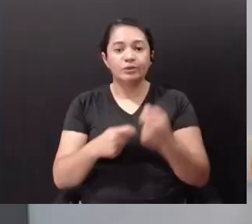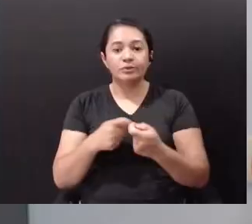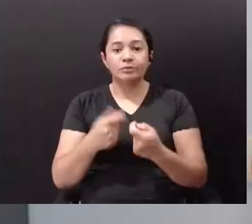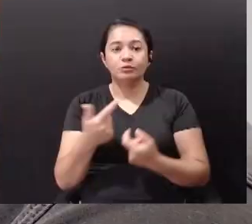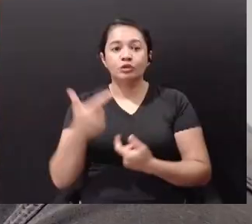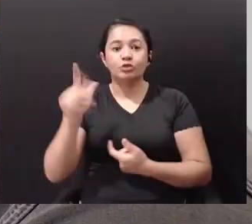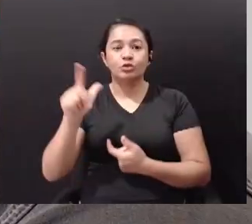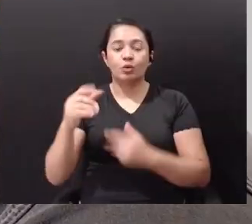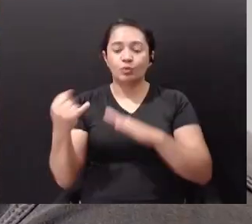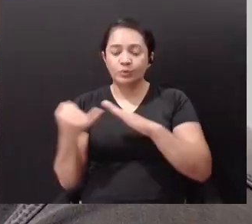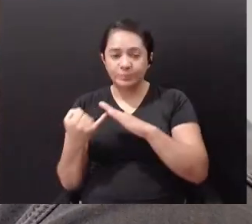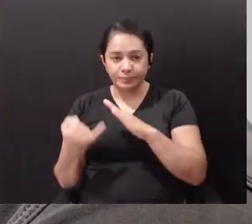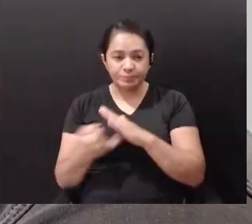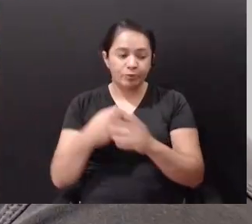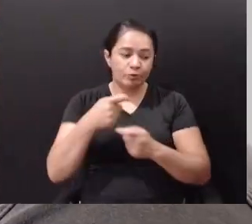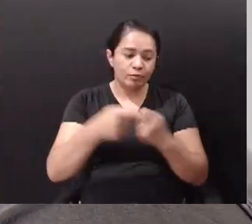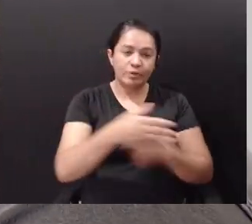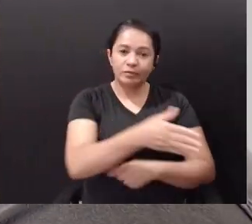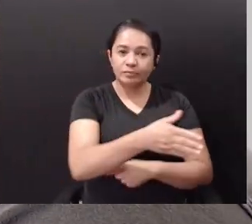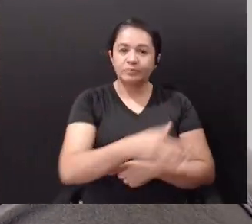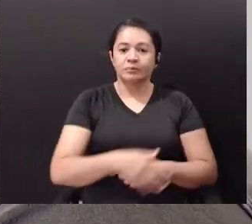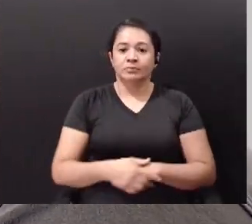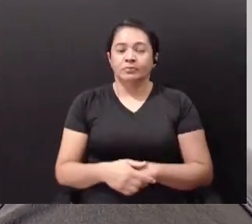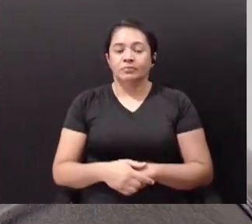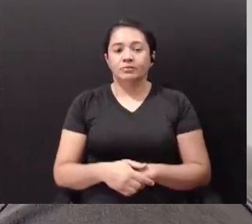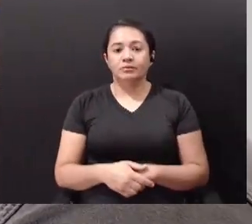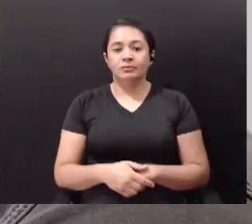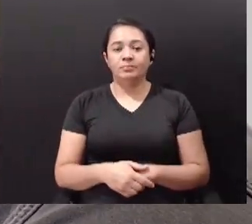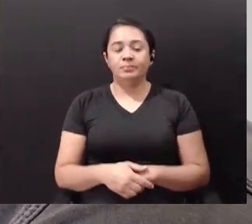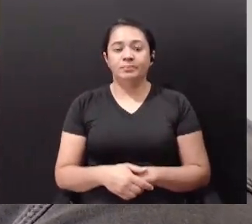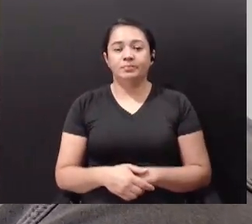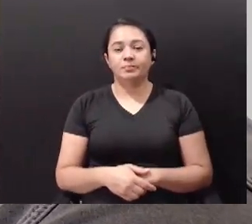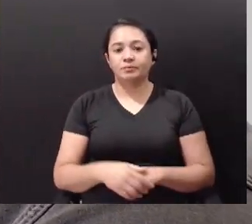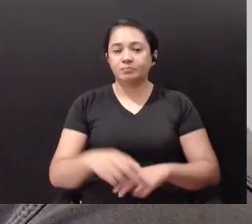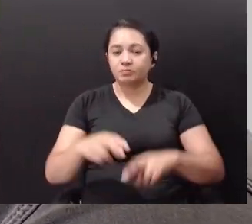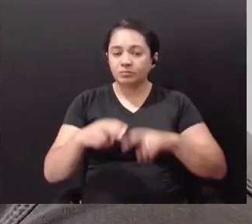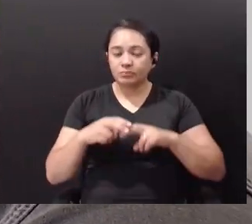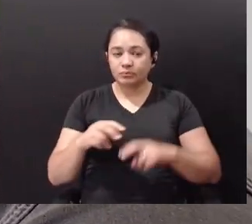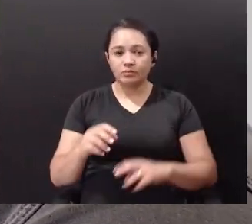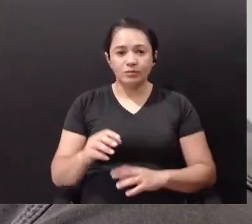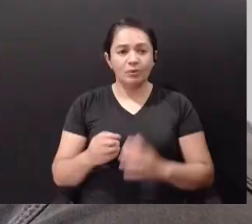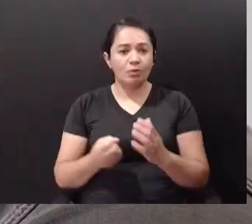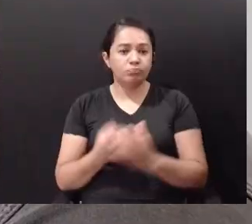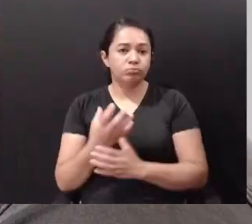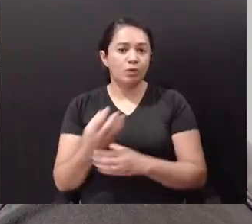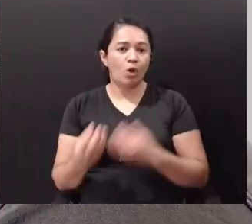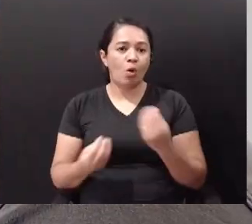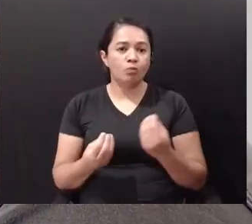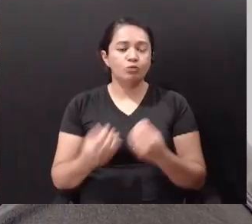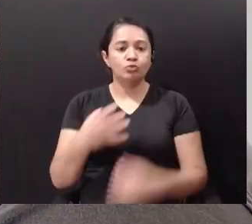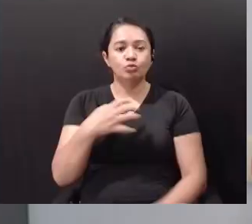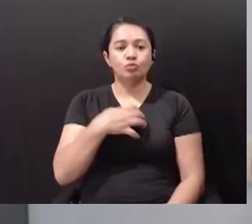instituições, né? Então esses controles também eram estabelecidos como uma forma de